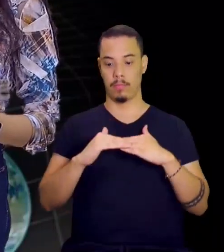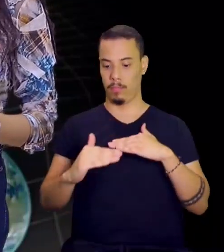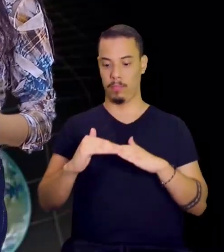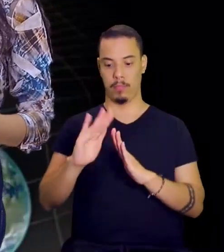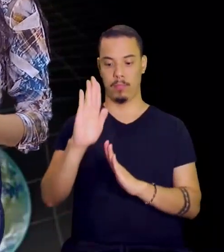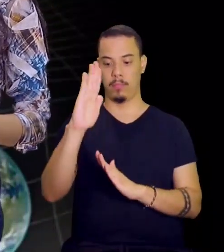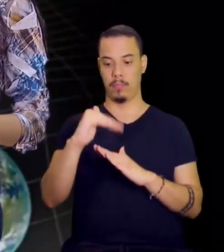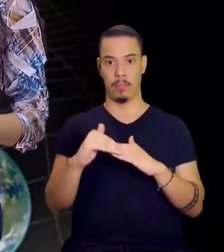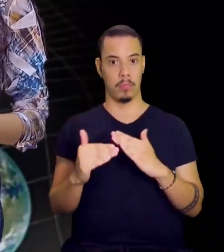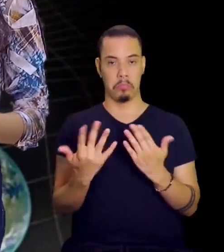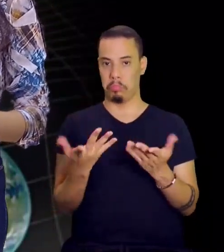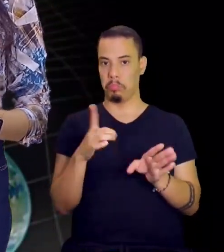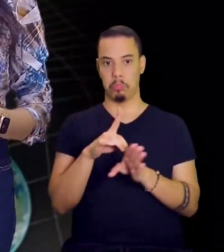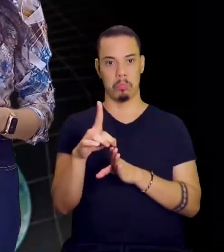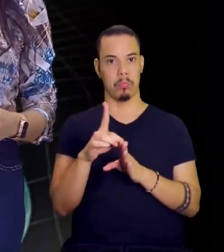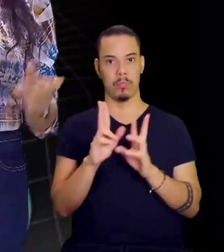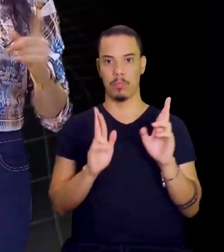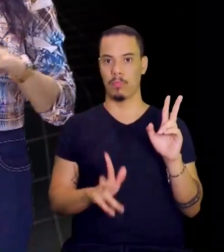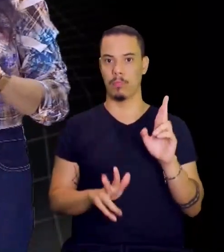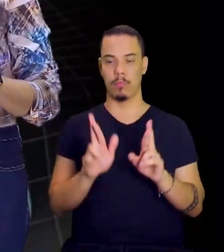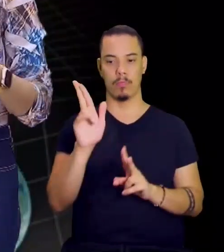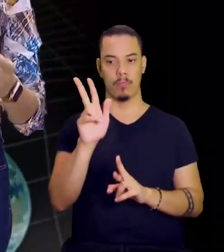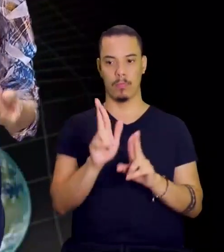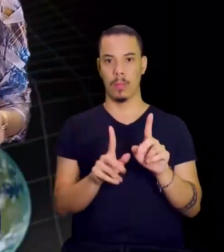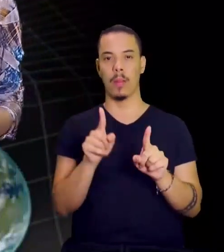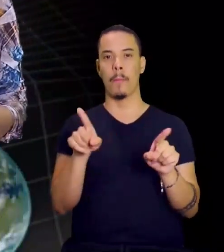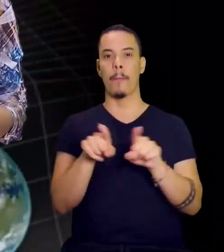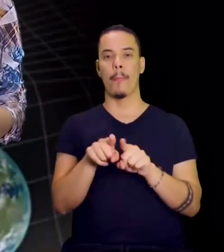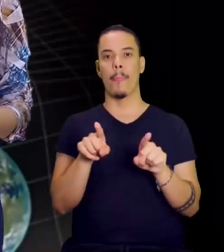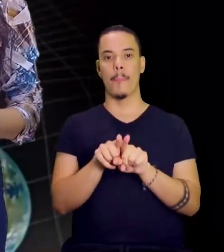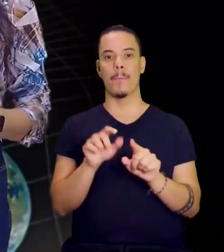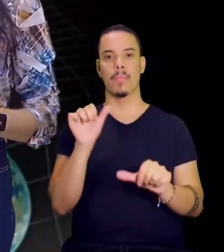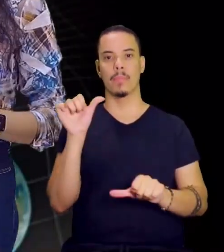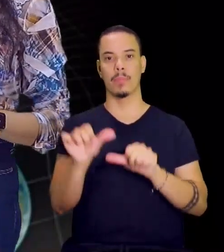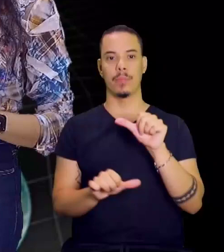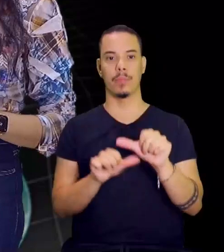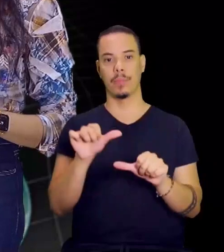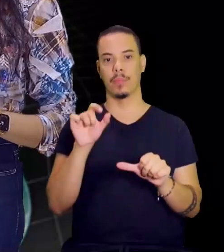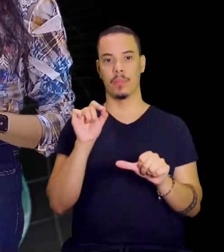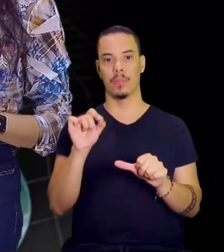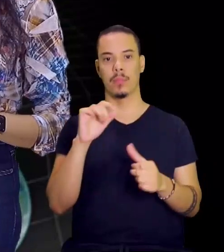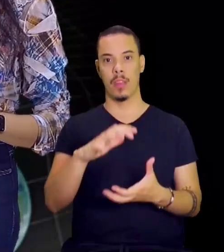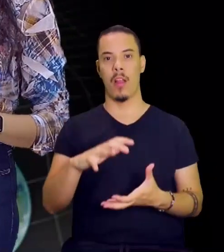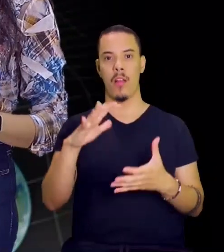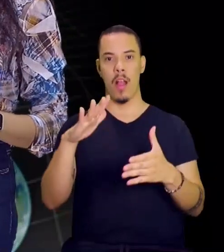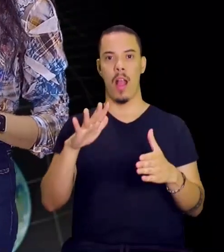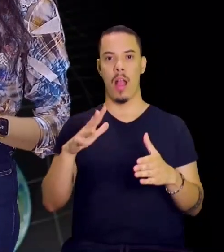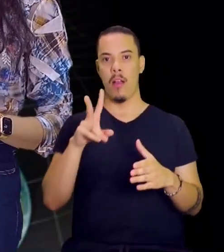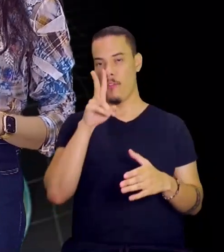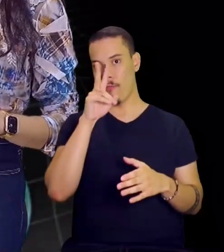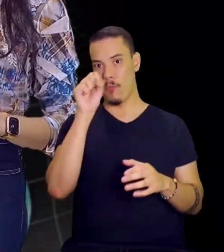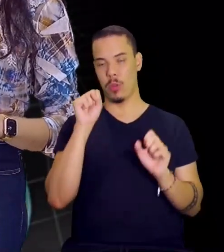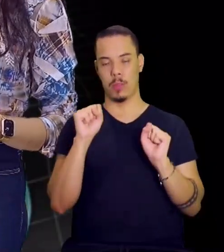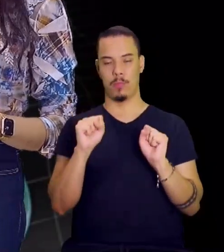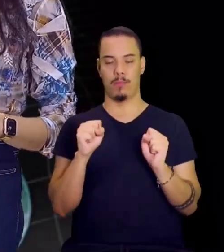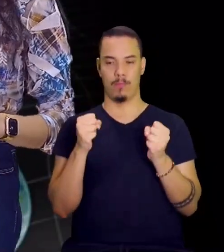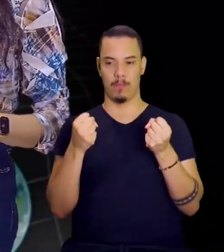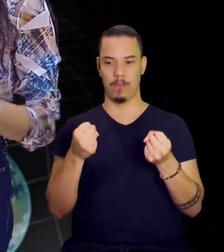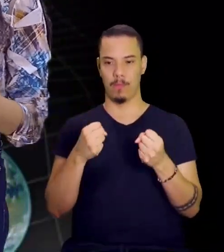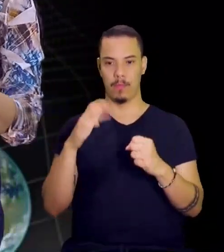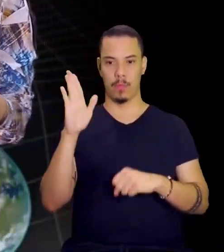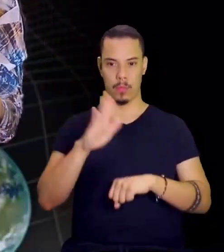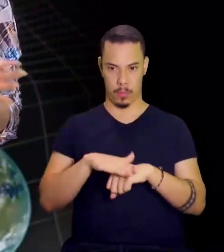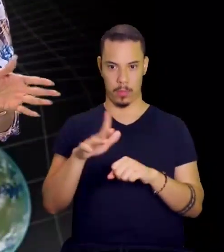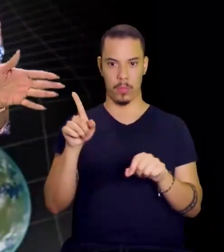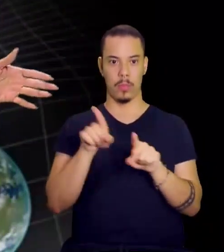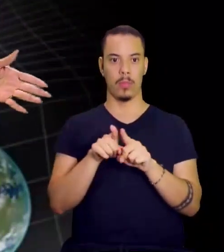mudar a direção, que seria horizontal para vertical, você muda já o tamanho da força para mexer com esse guarda-roupa. E a gente vai ver isso